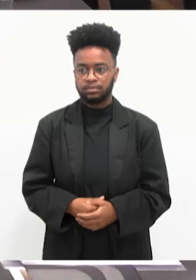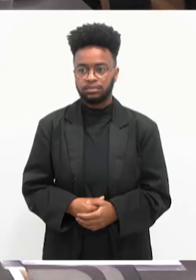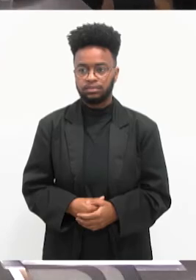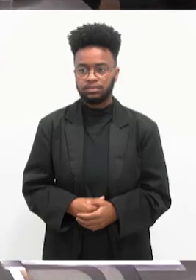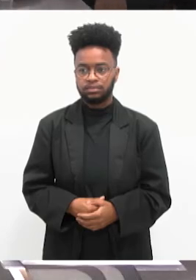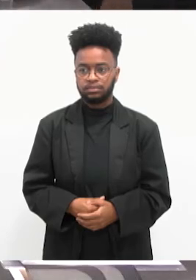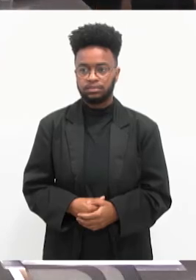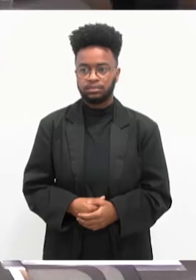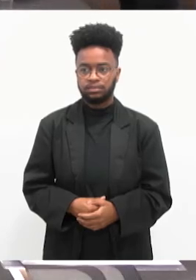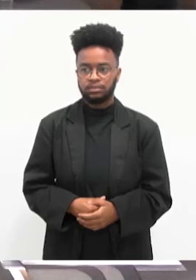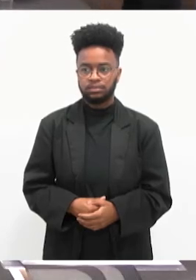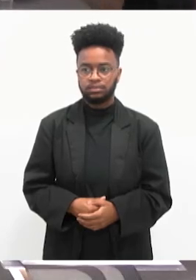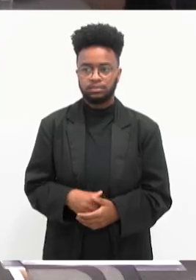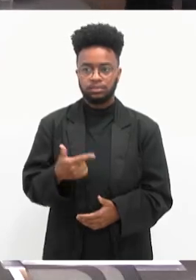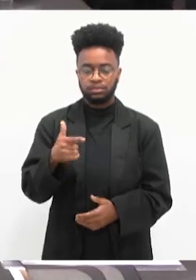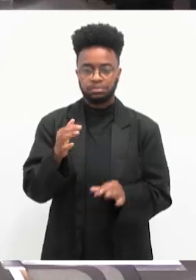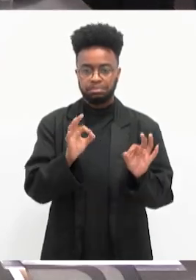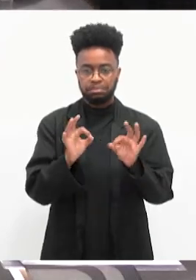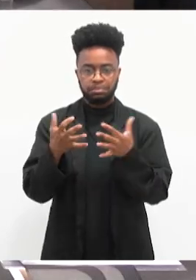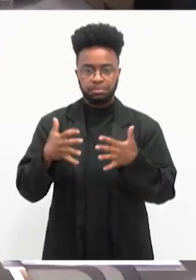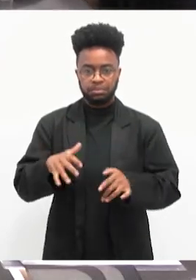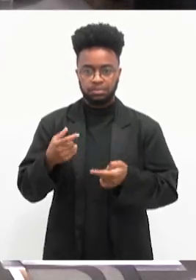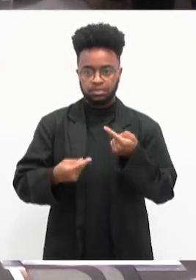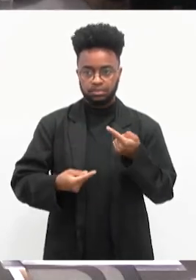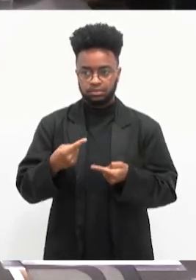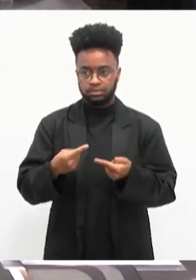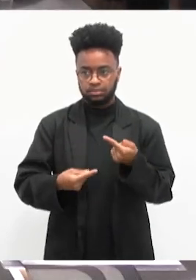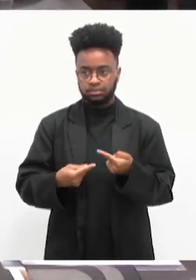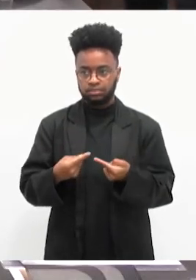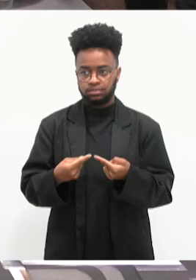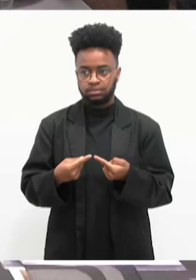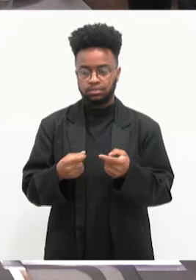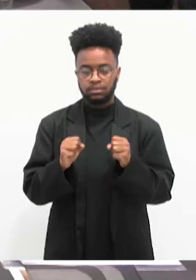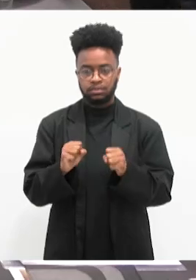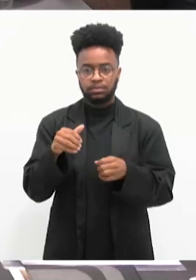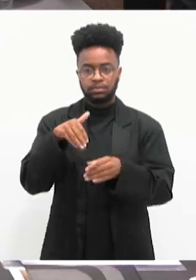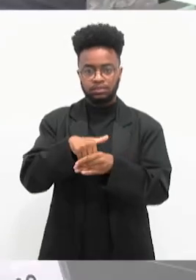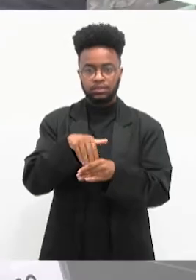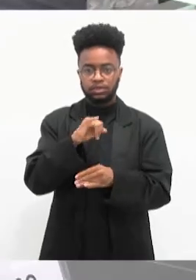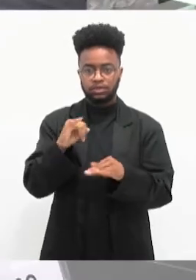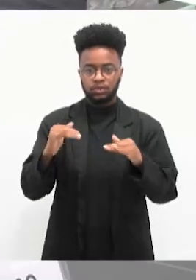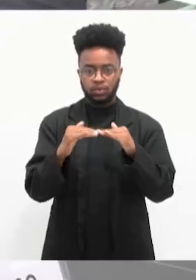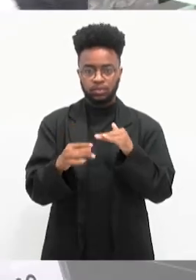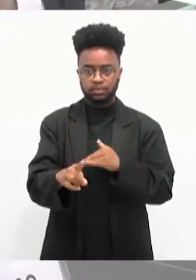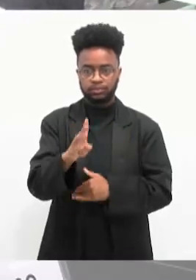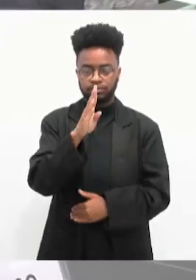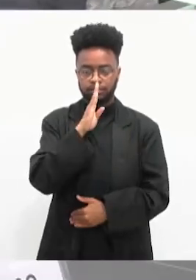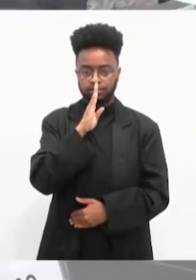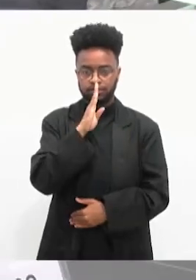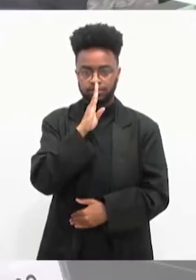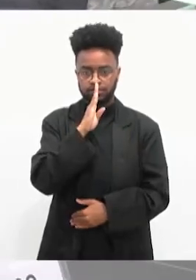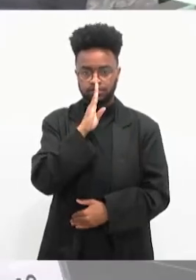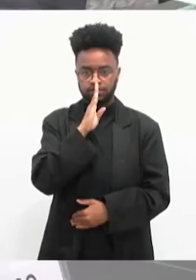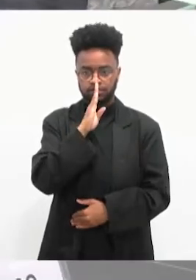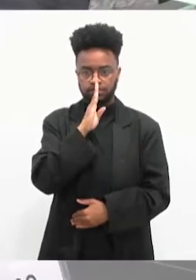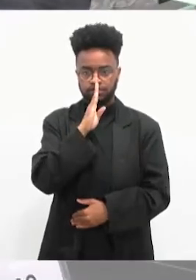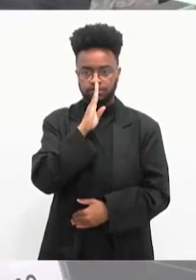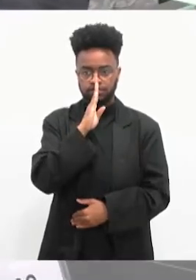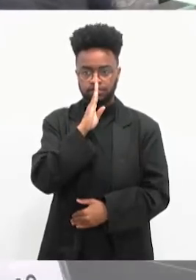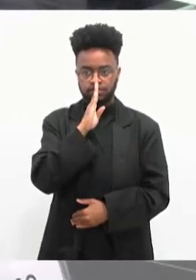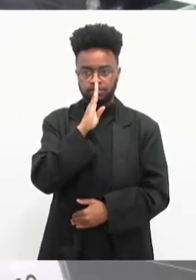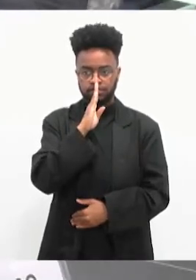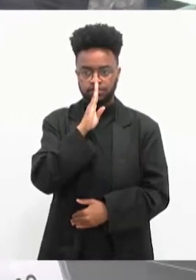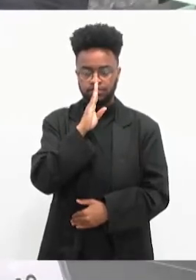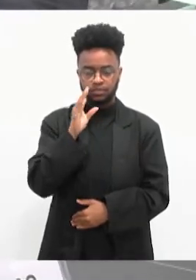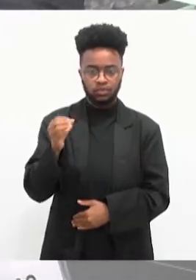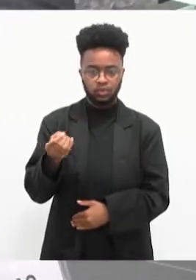Muito bem. Não havendo mais quem queira discutir, então, em votação, os senhores que aprovam permaneçam como estão. Estas